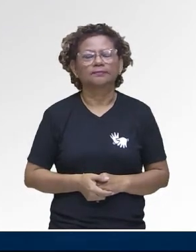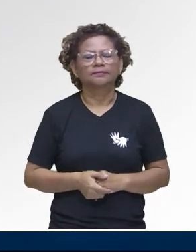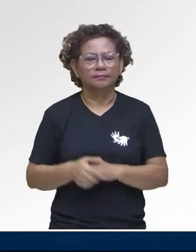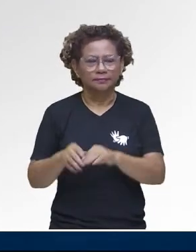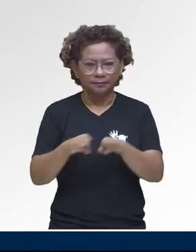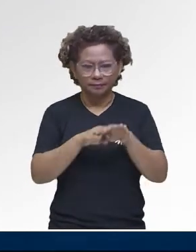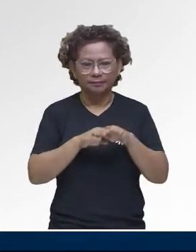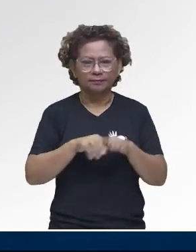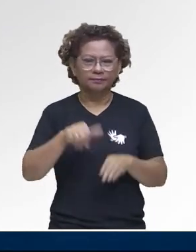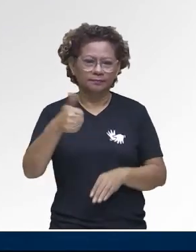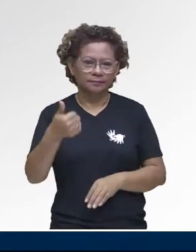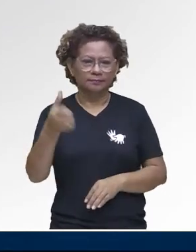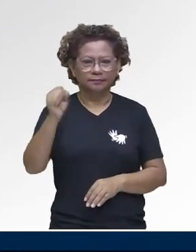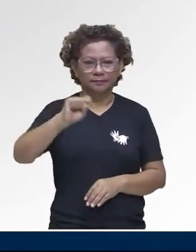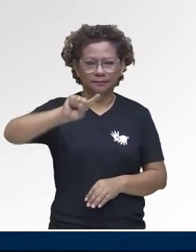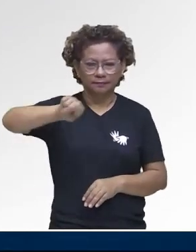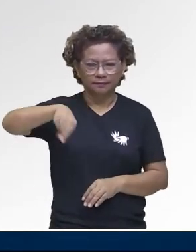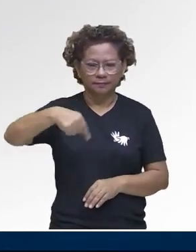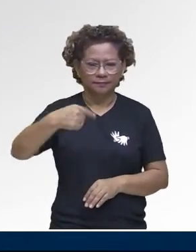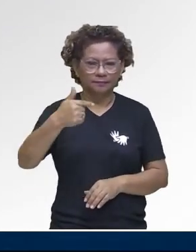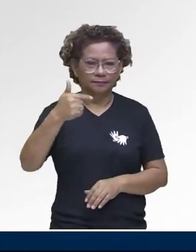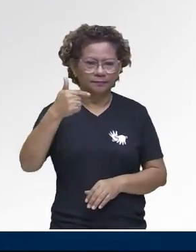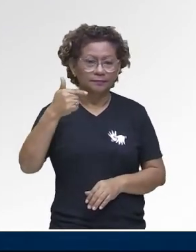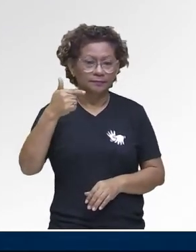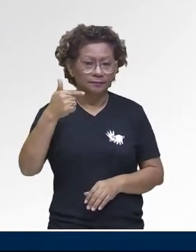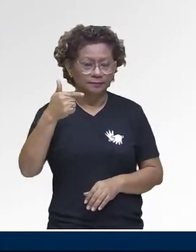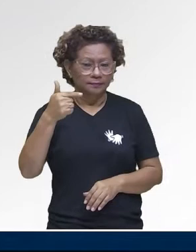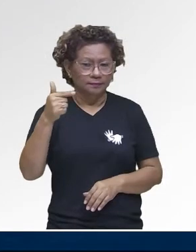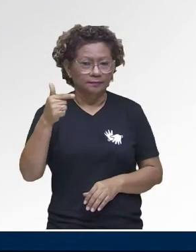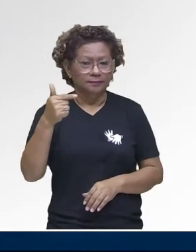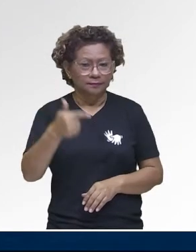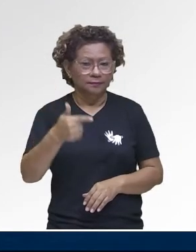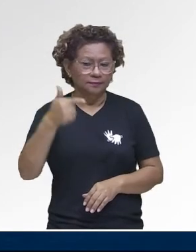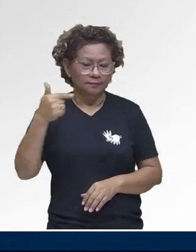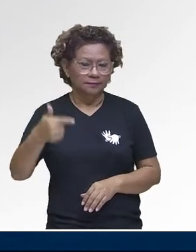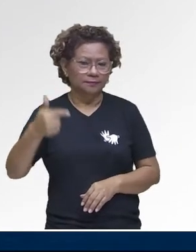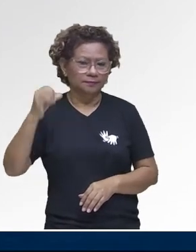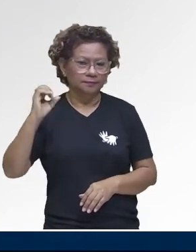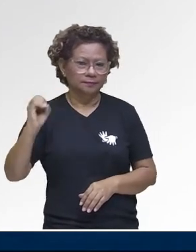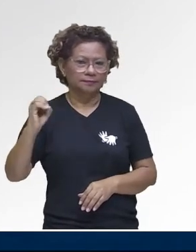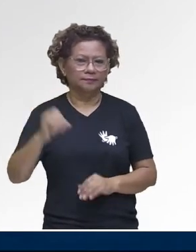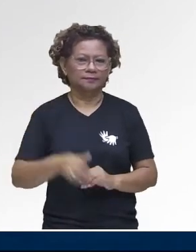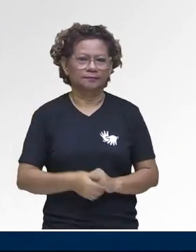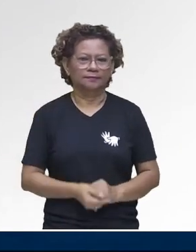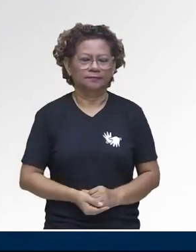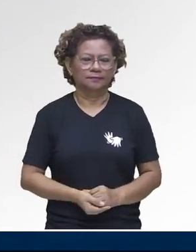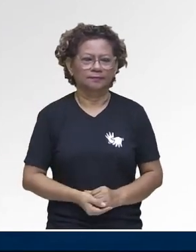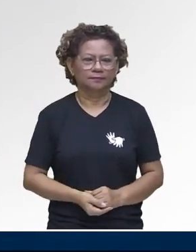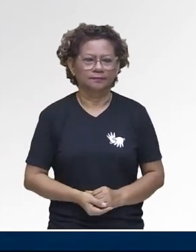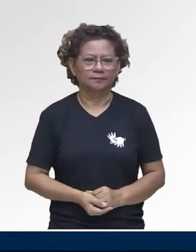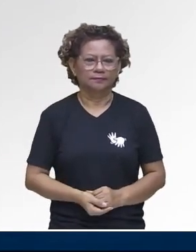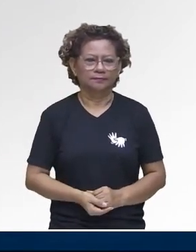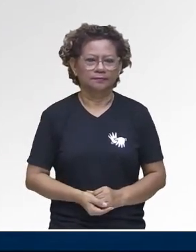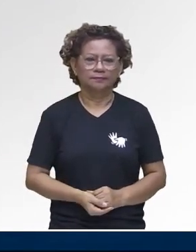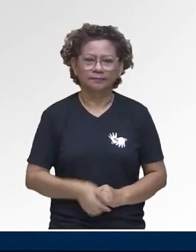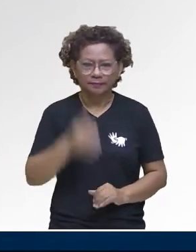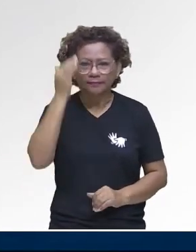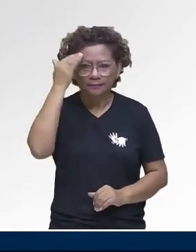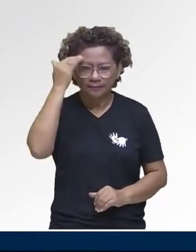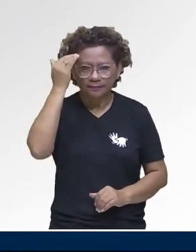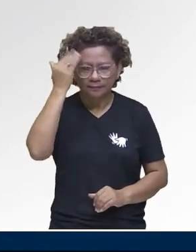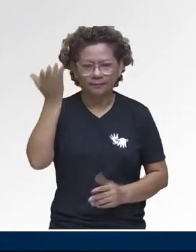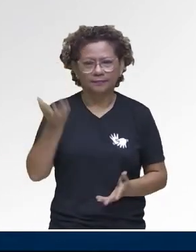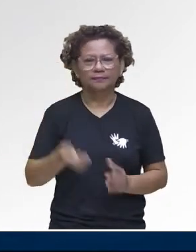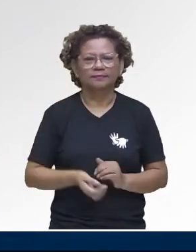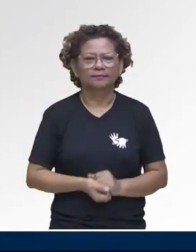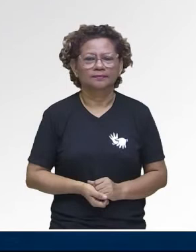igualdade, 18 inteiros e 220 milésimos, tá bom? Muito